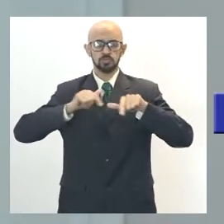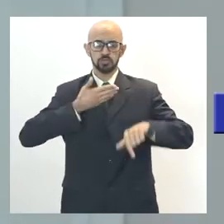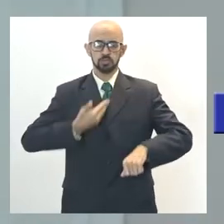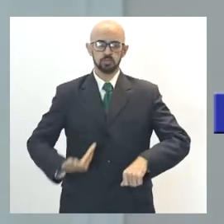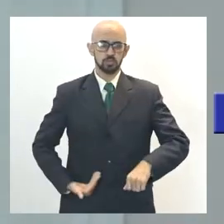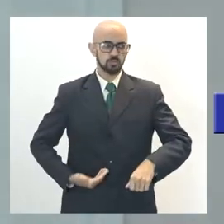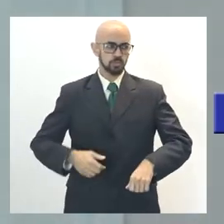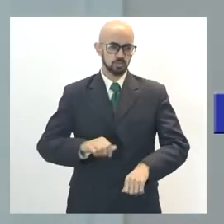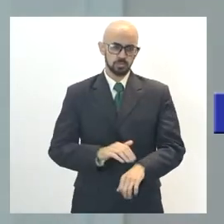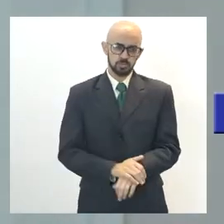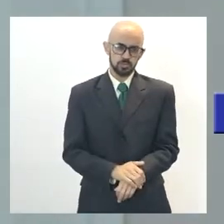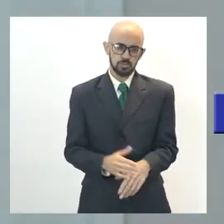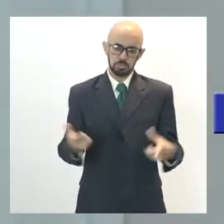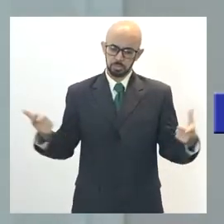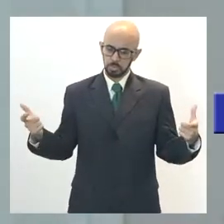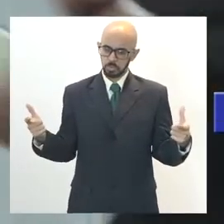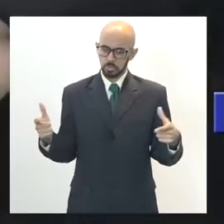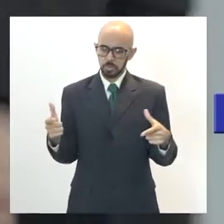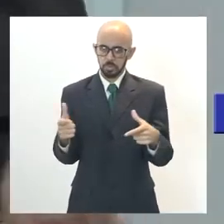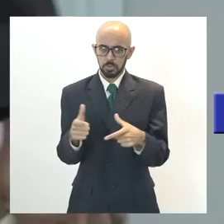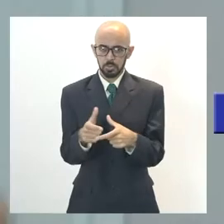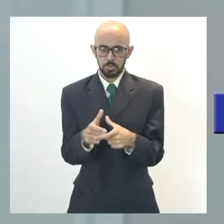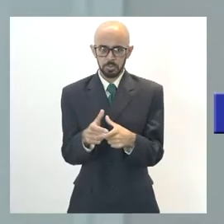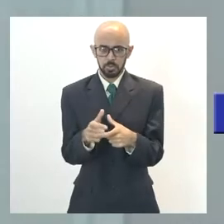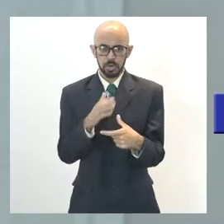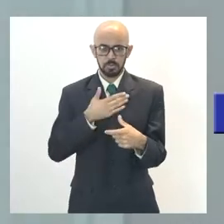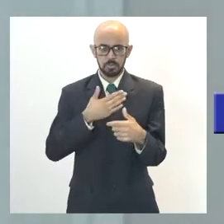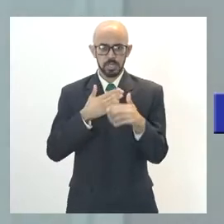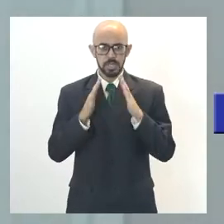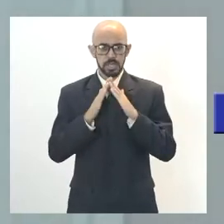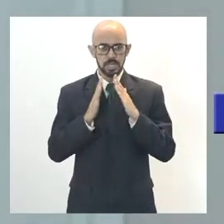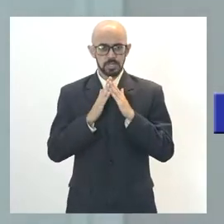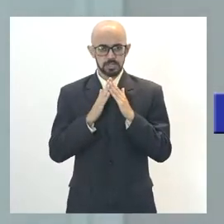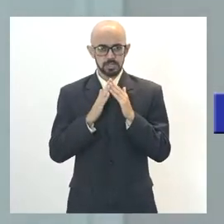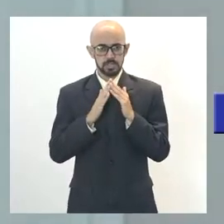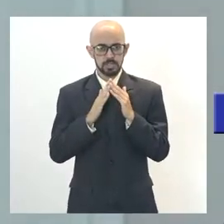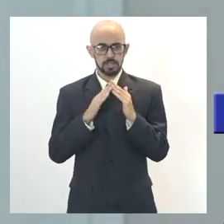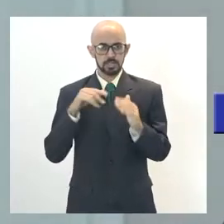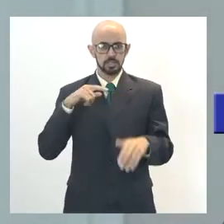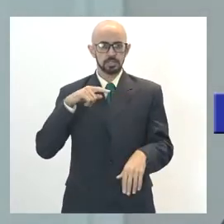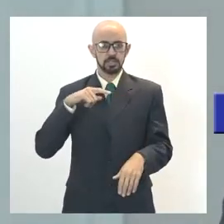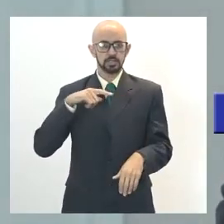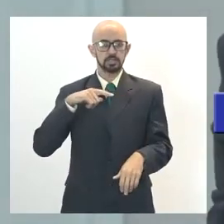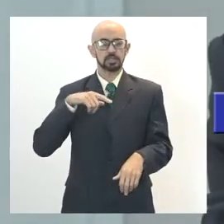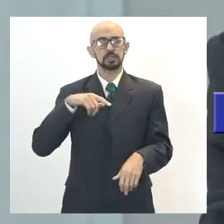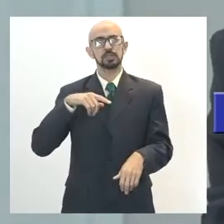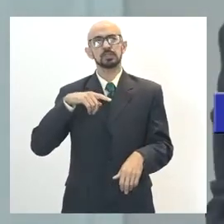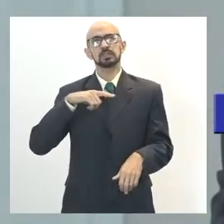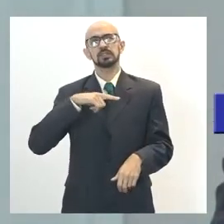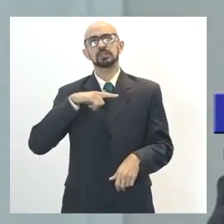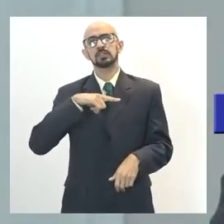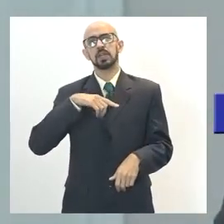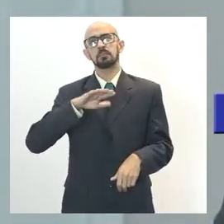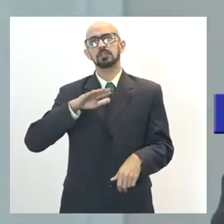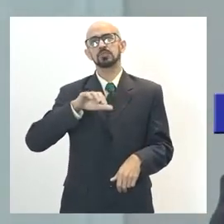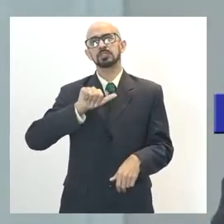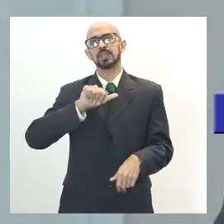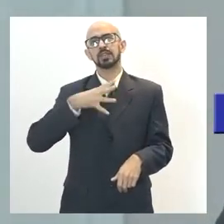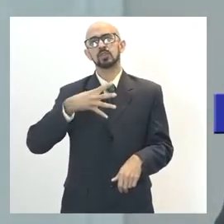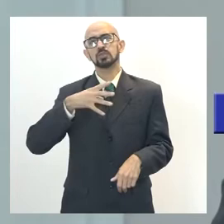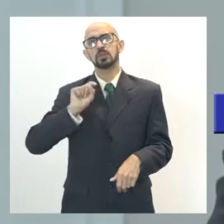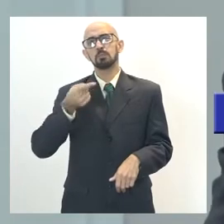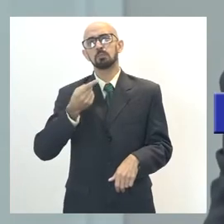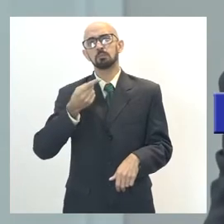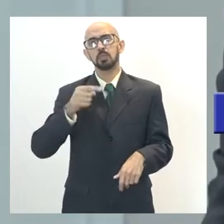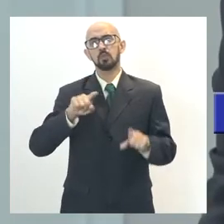é da na minha casa são em cerca de 14 mil servidores estamos em déficit